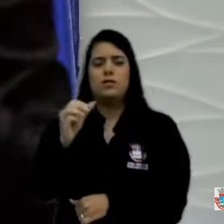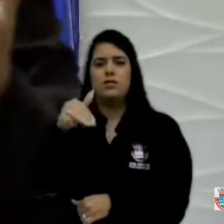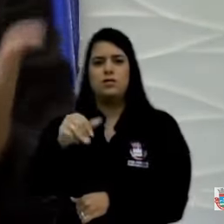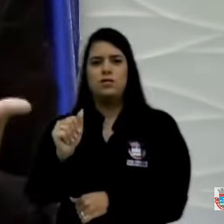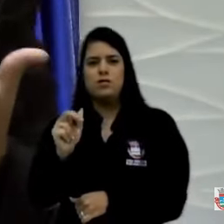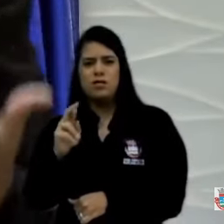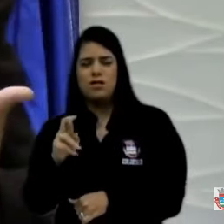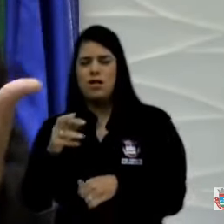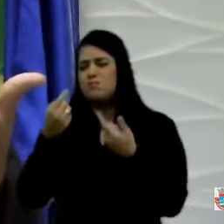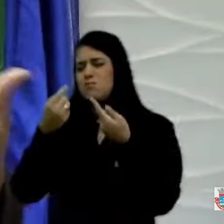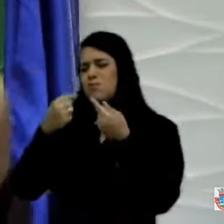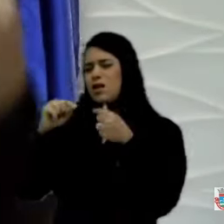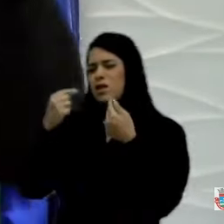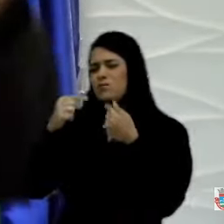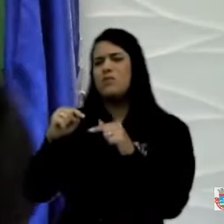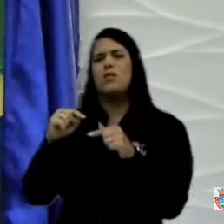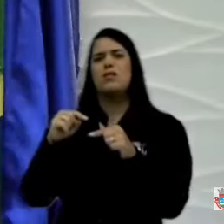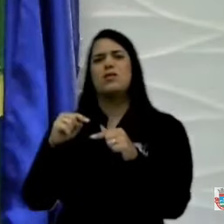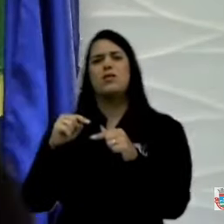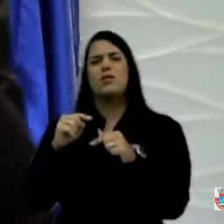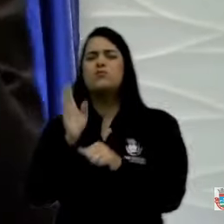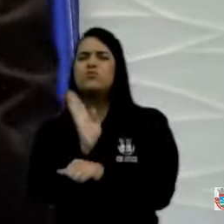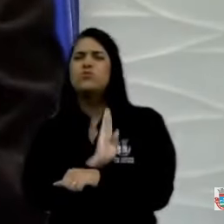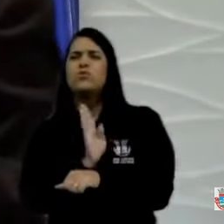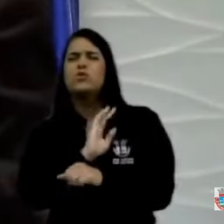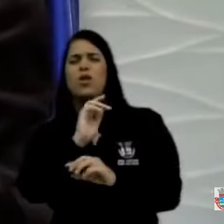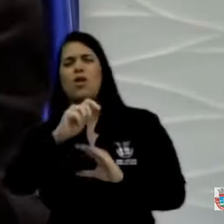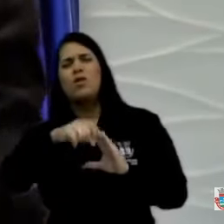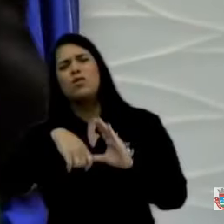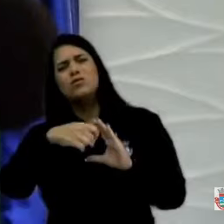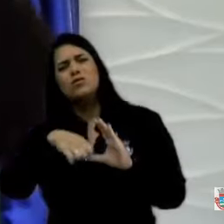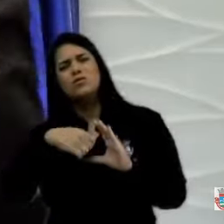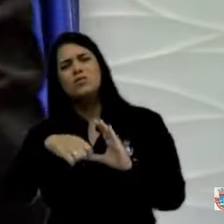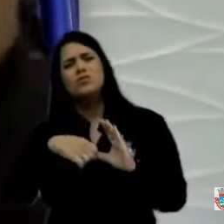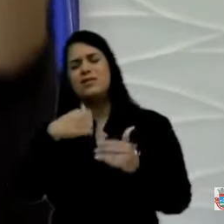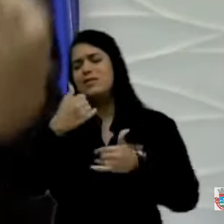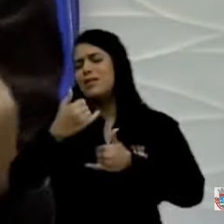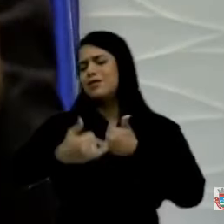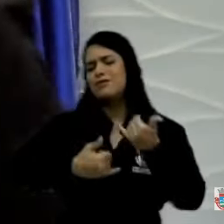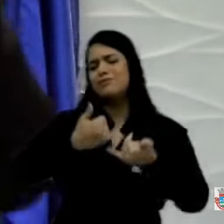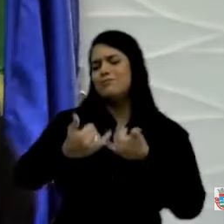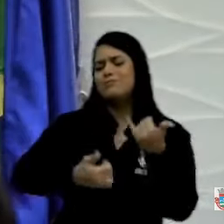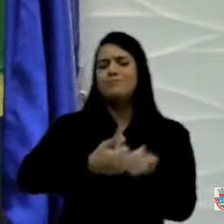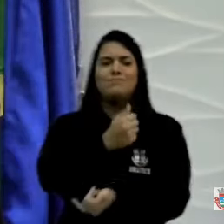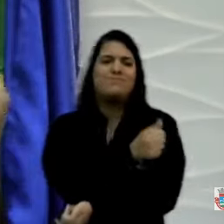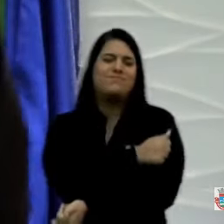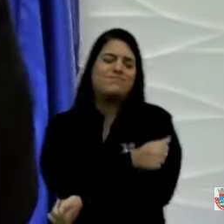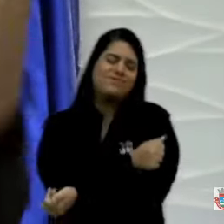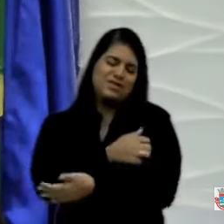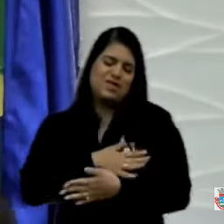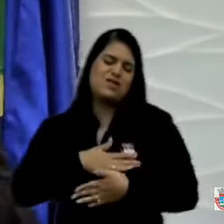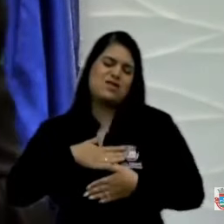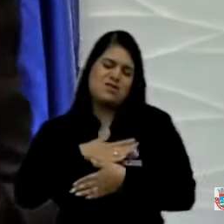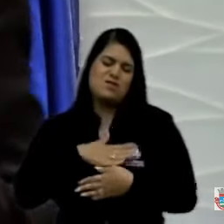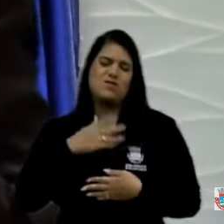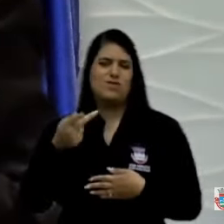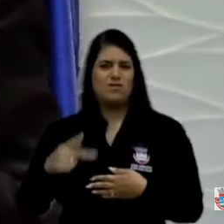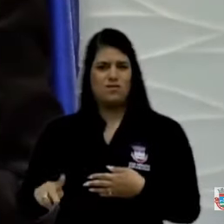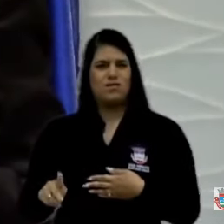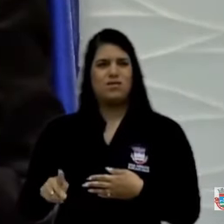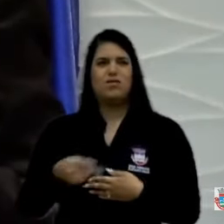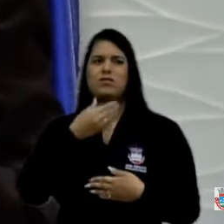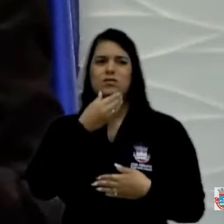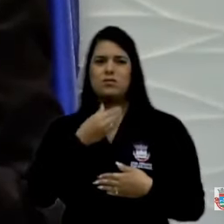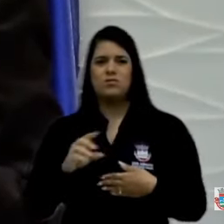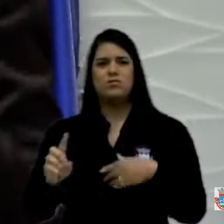vai criticar um vídeo que ele botou brincando com os alunos que gostam muito dele.